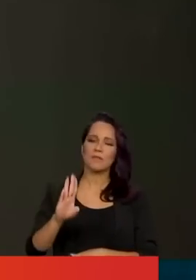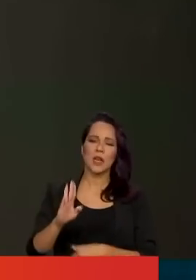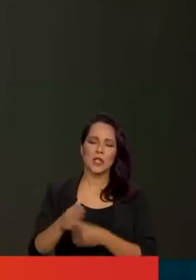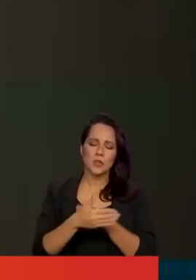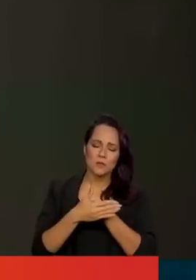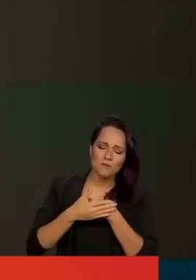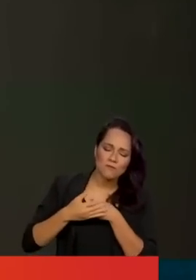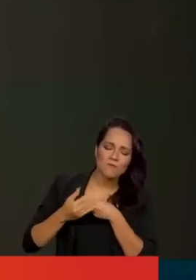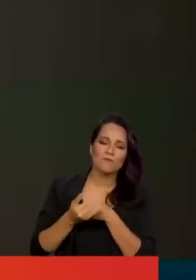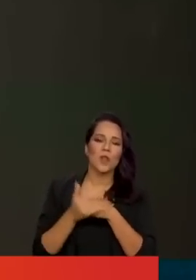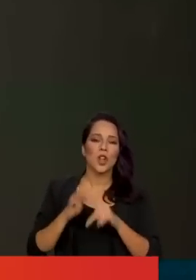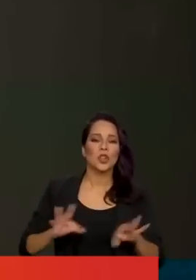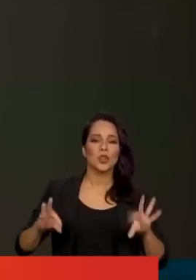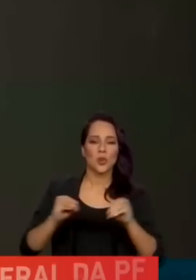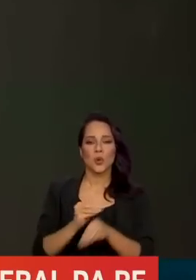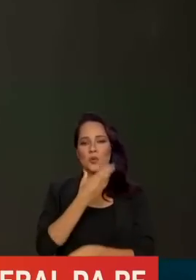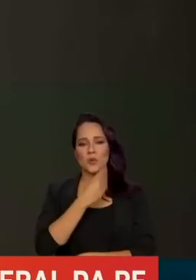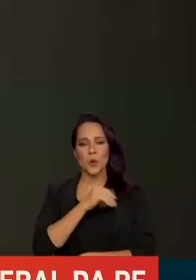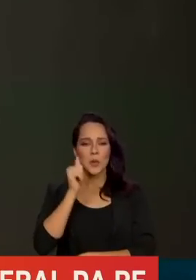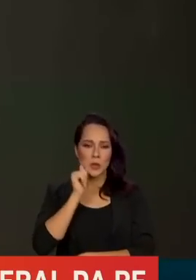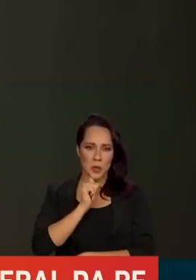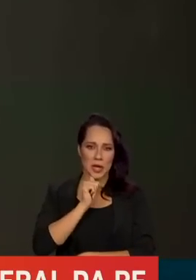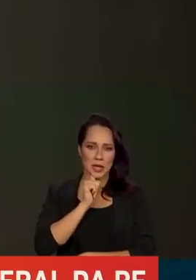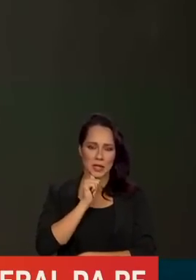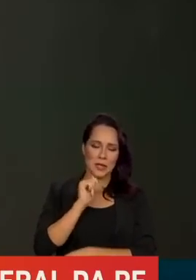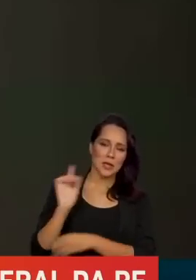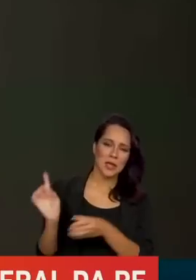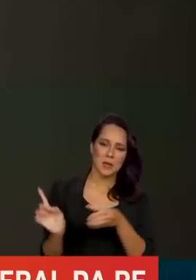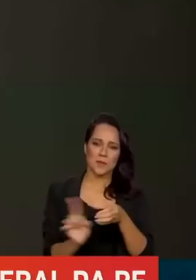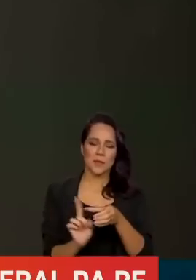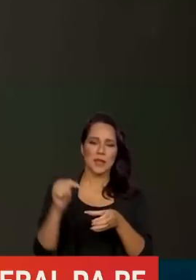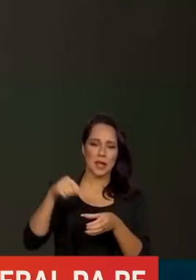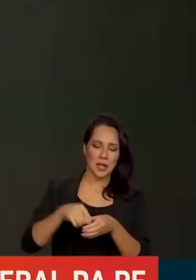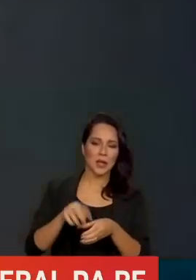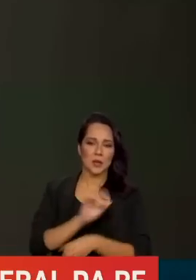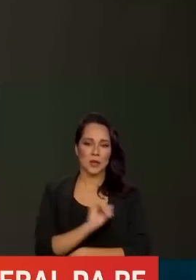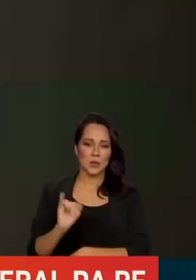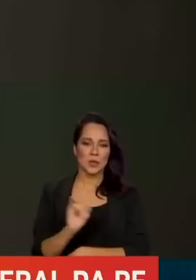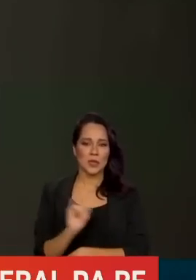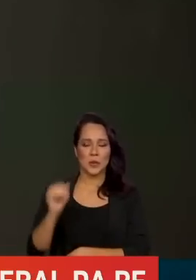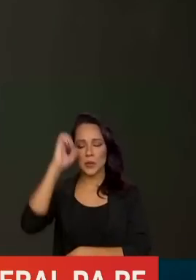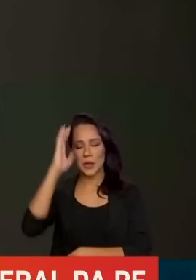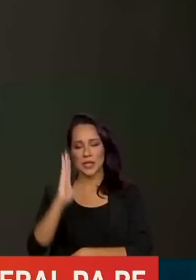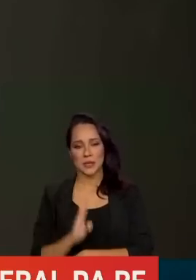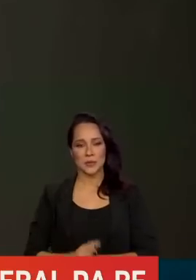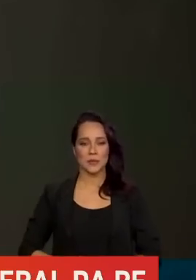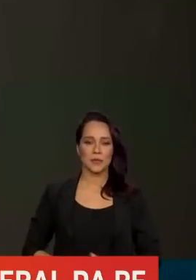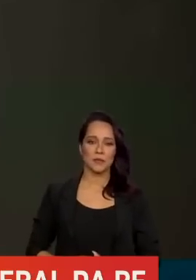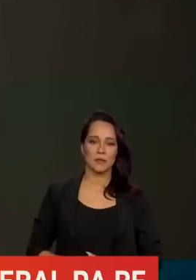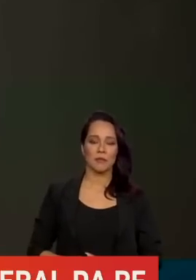fraternalmente todos e todas integrantes dessa instituição do estado brasileiro